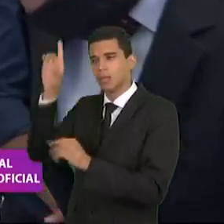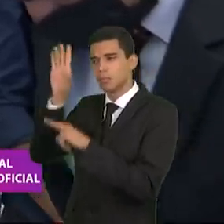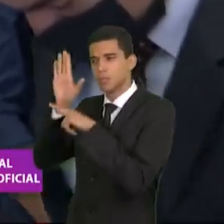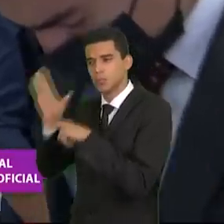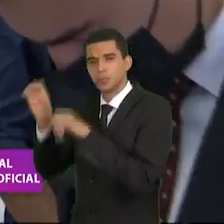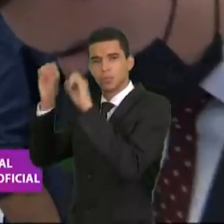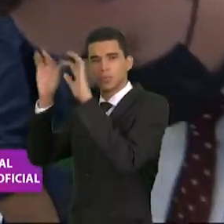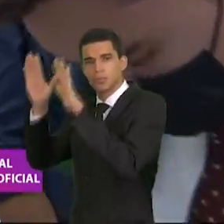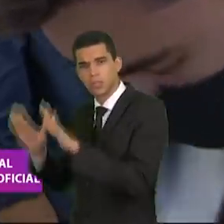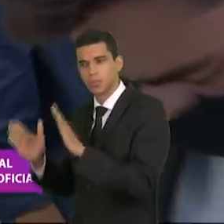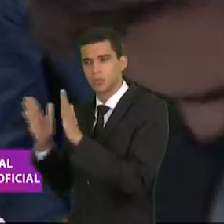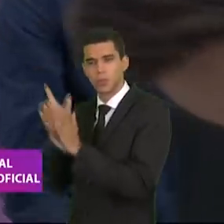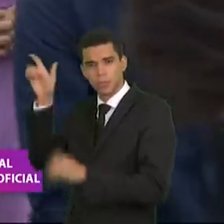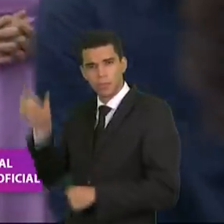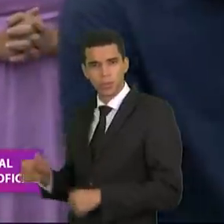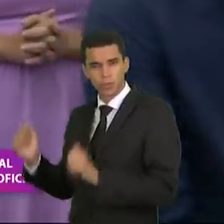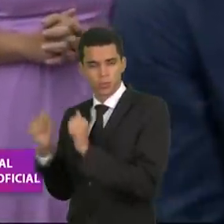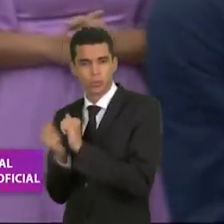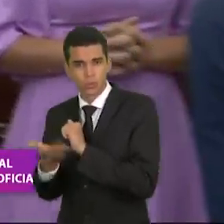lado.